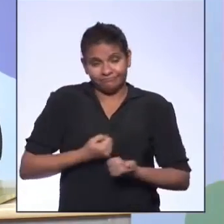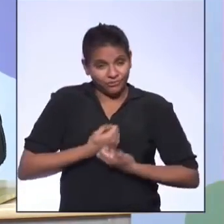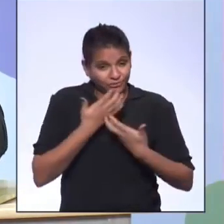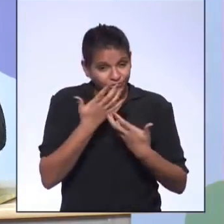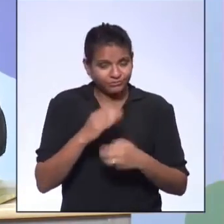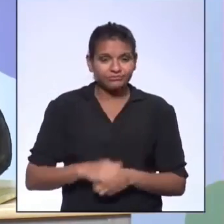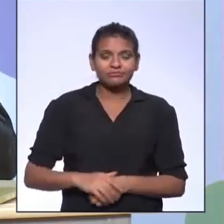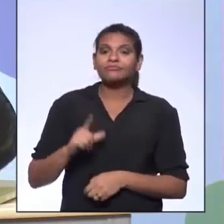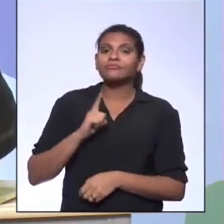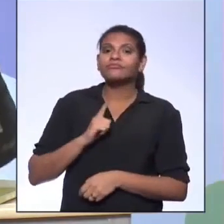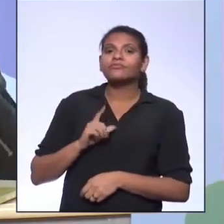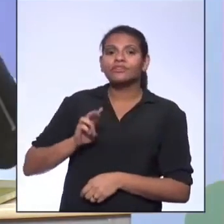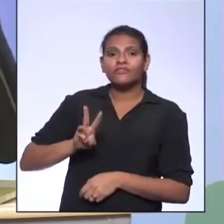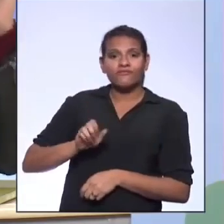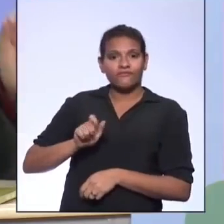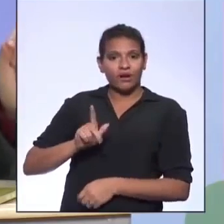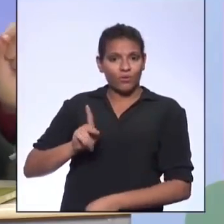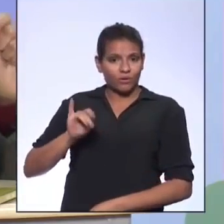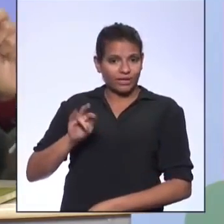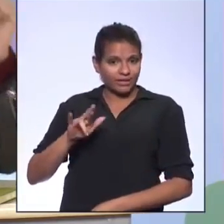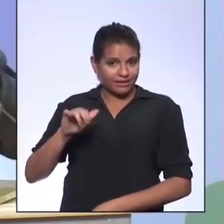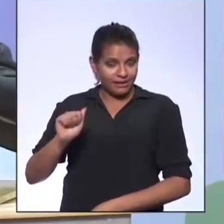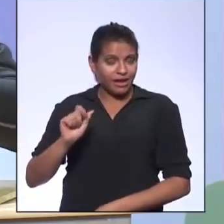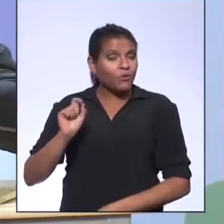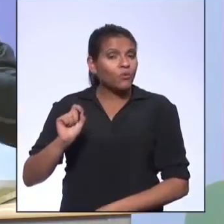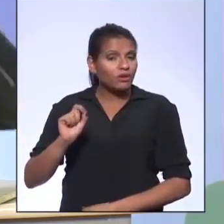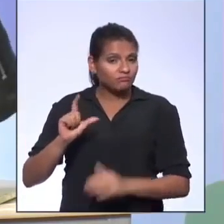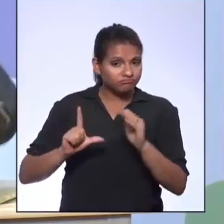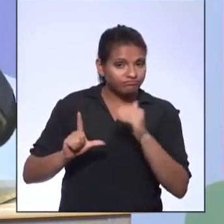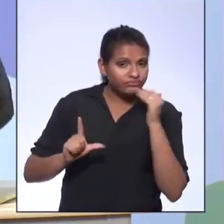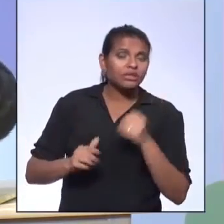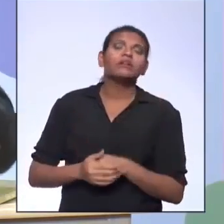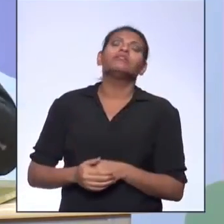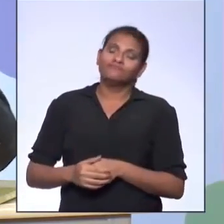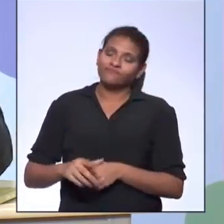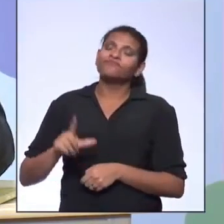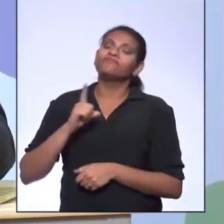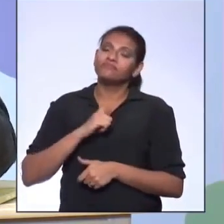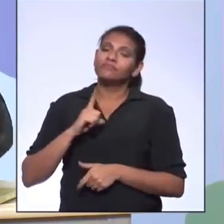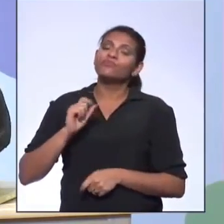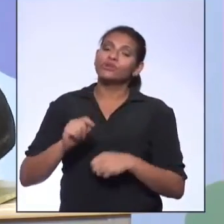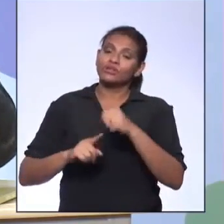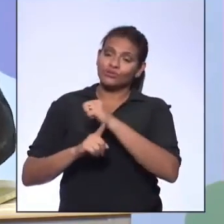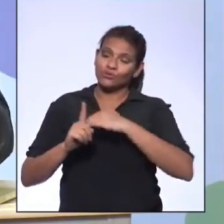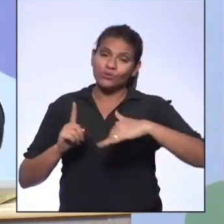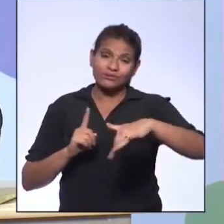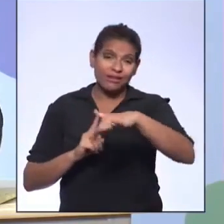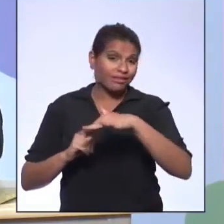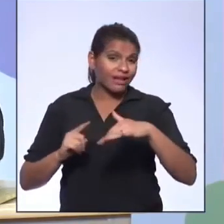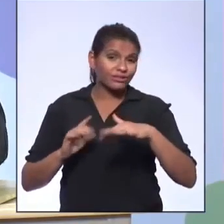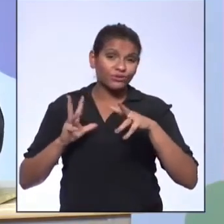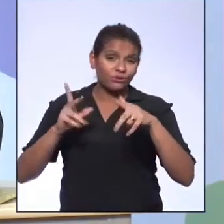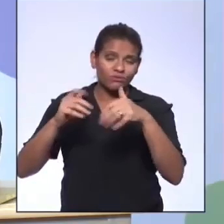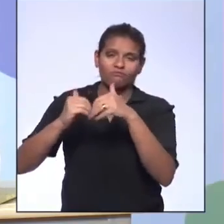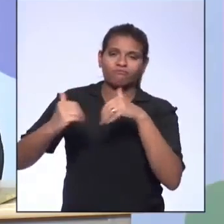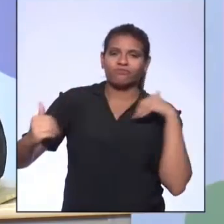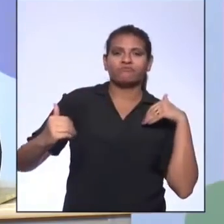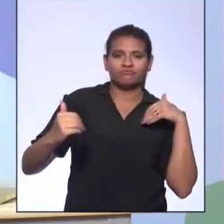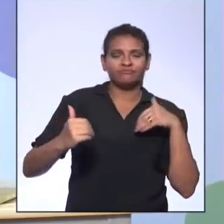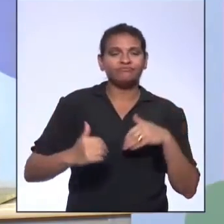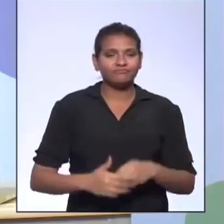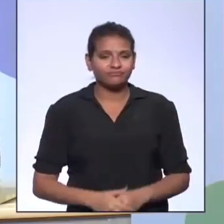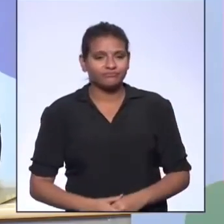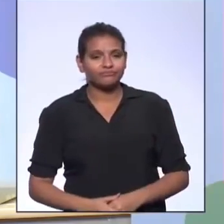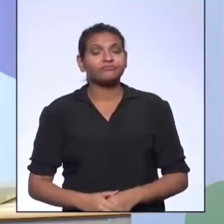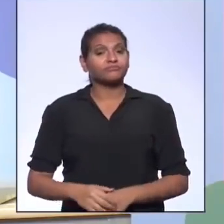Provalquíria, um afastamento social consolidado. Como que a gente defende que isso vai acontecer? Professora Cíntia, eu fiquei com medo